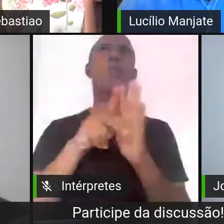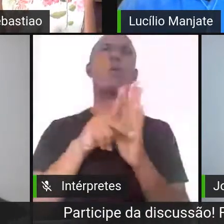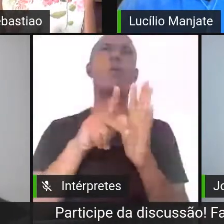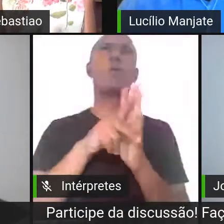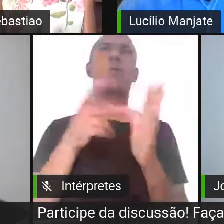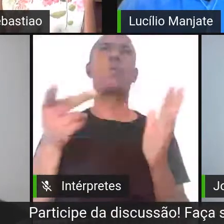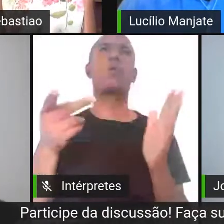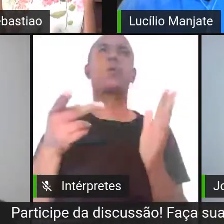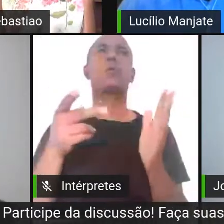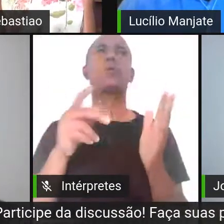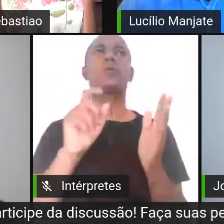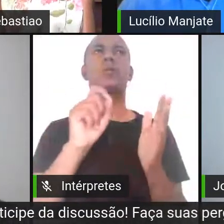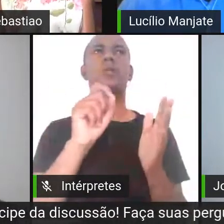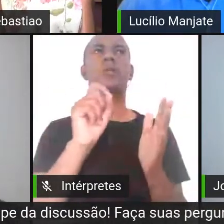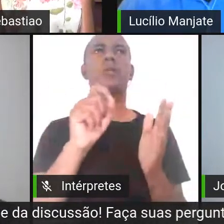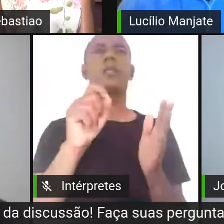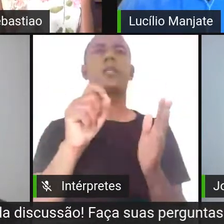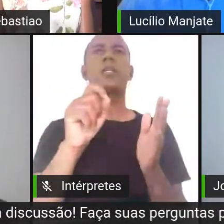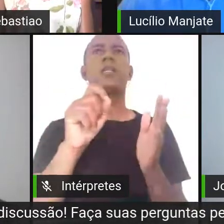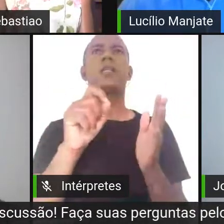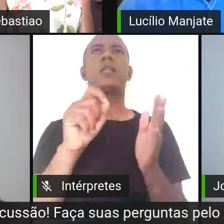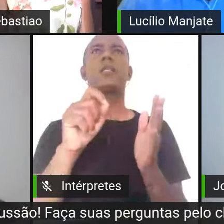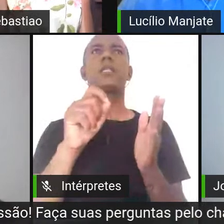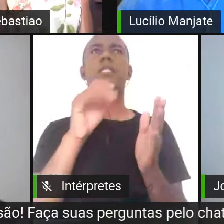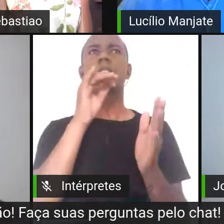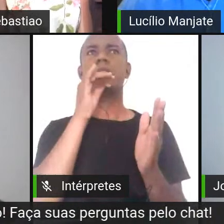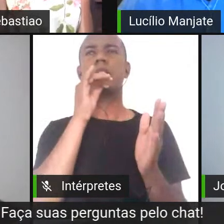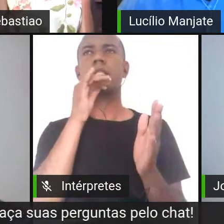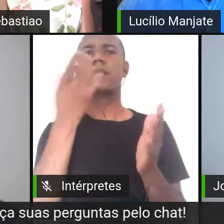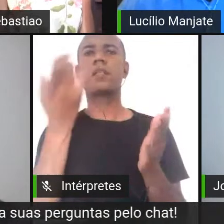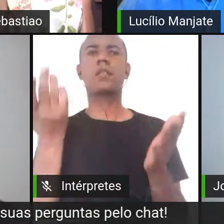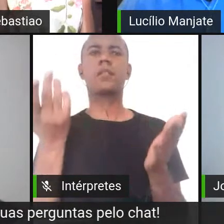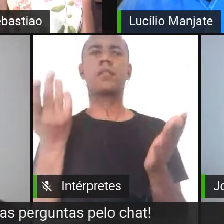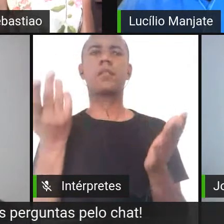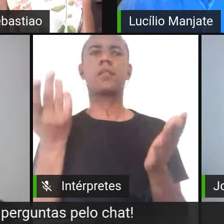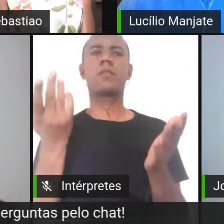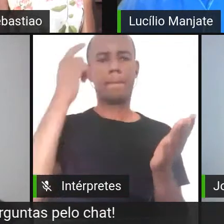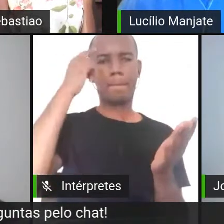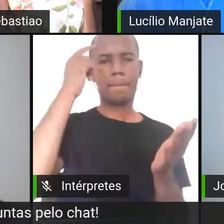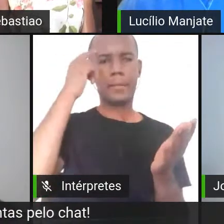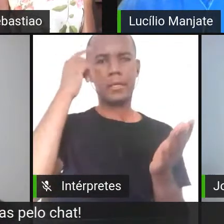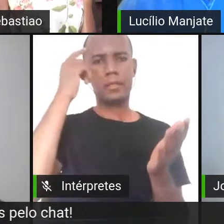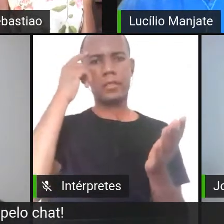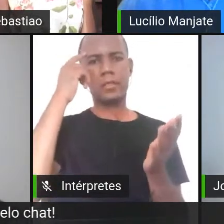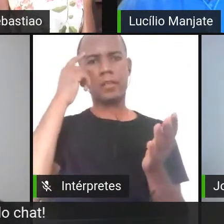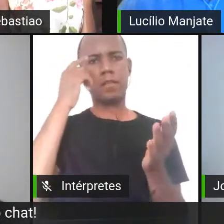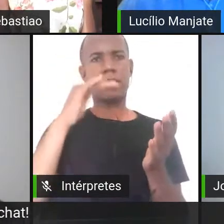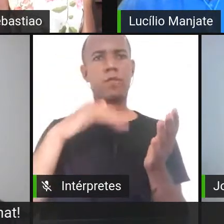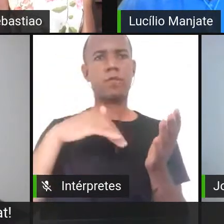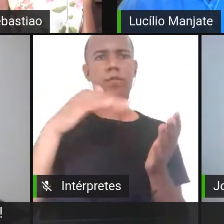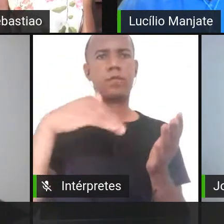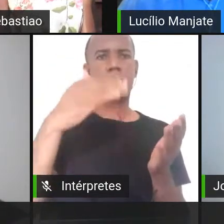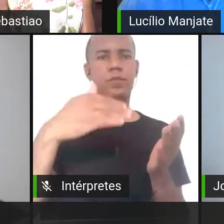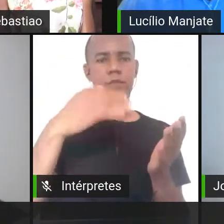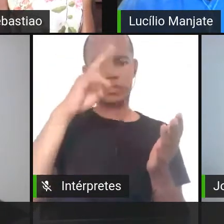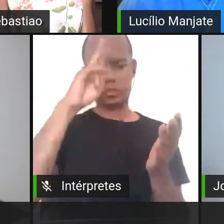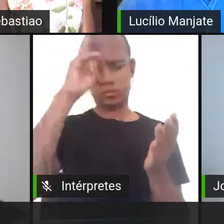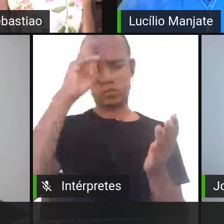assim, aquilo que são os solavancos ao longo da nossa história. Daí que, em